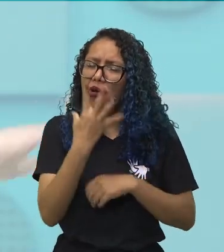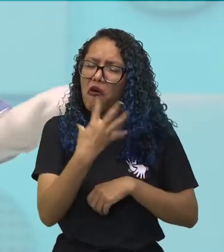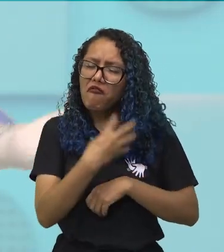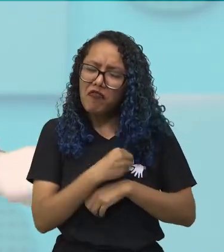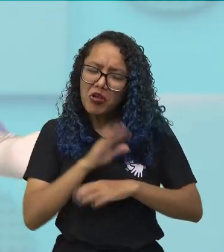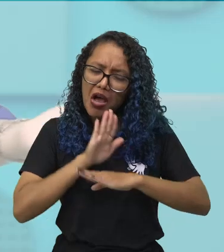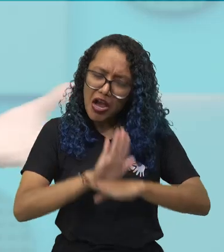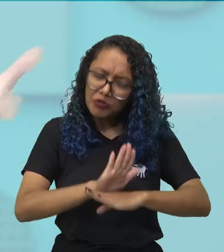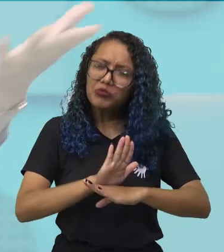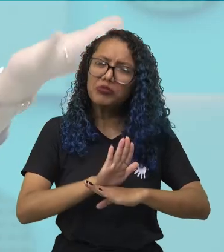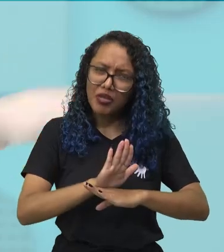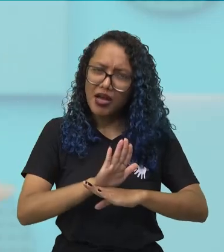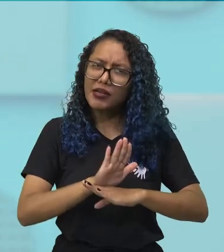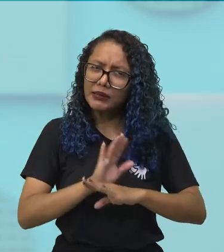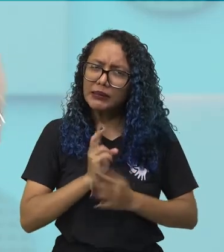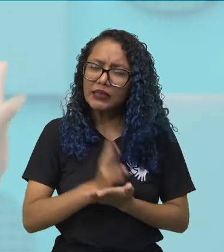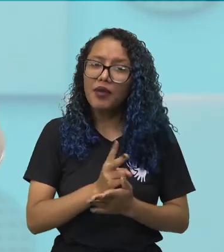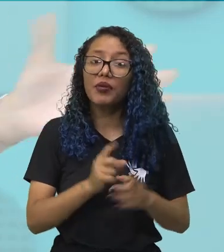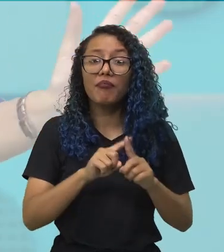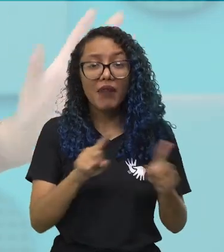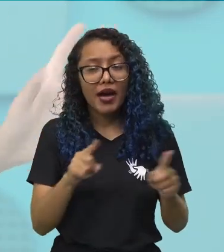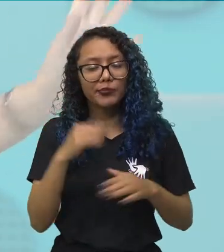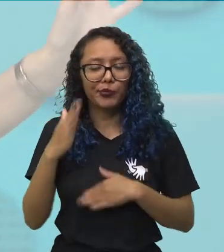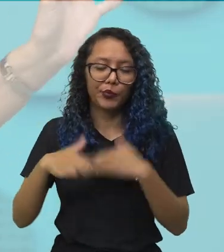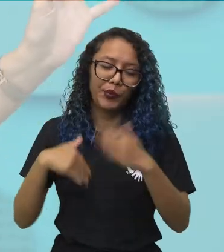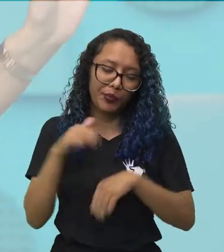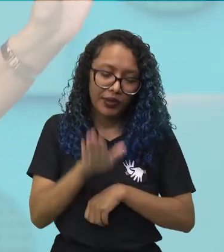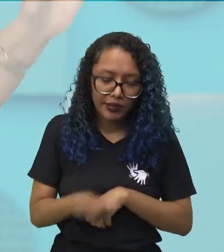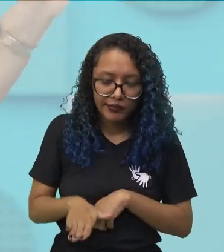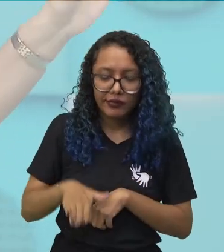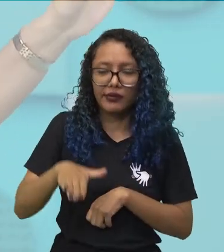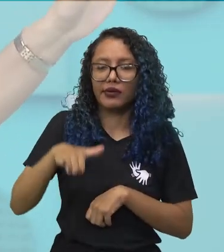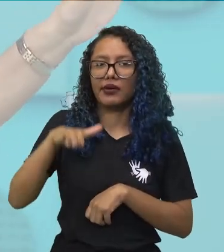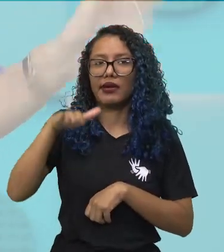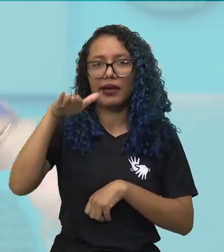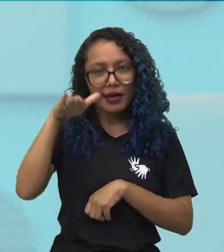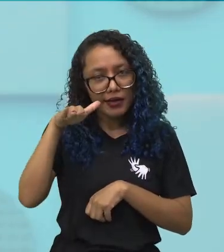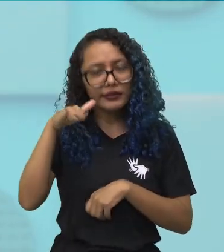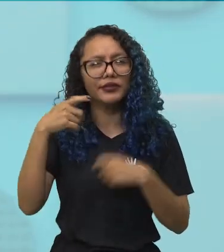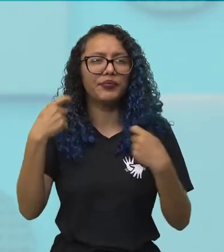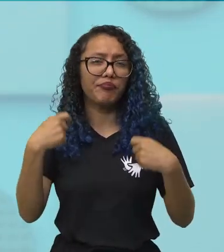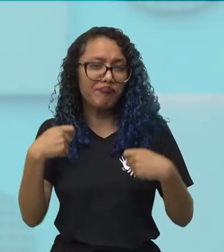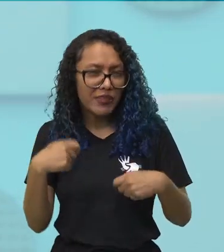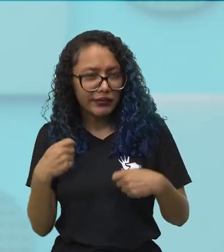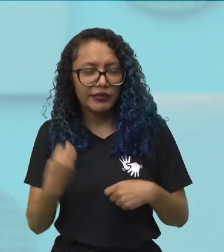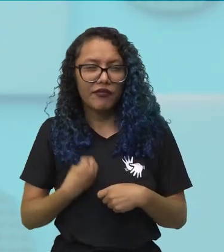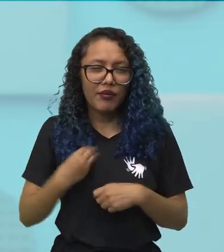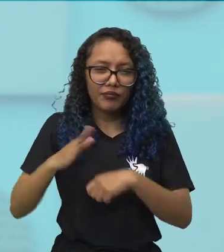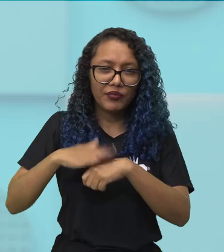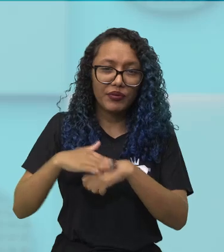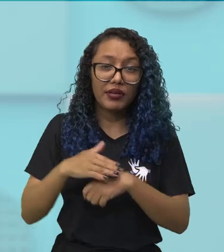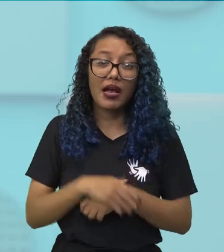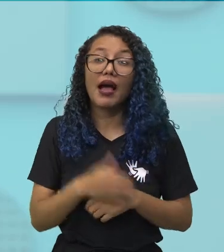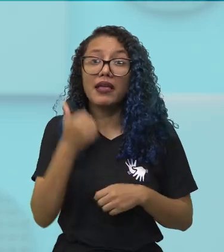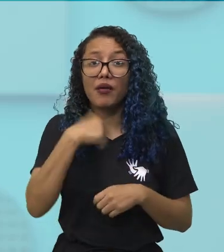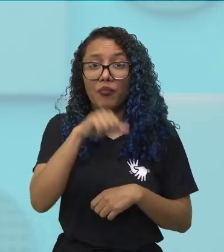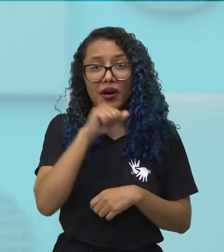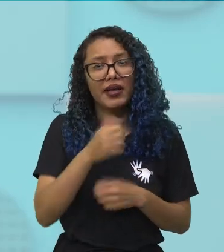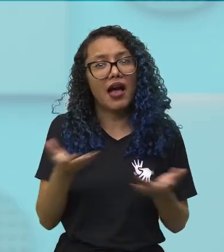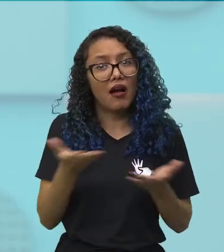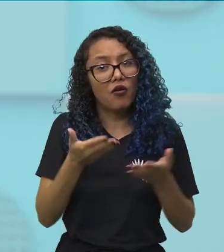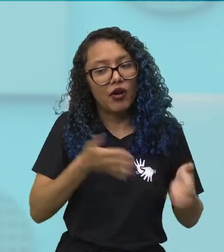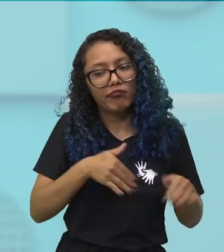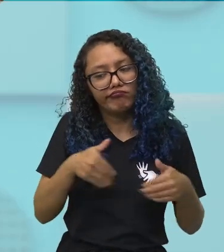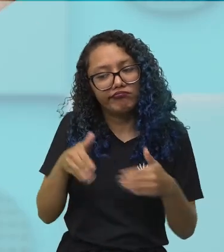casa. E aí, como tudo na vida, a gente cresce, tem que tomar conta da nossa vida mesmo, né? O que fez a mãe? Ó, vão cuidar da